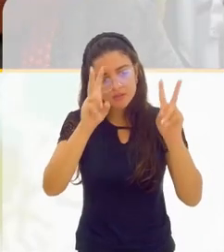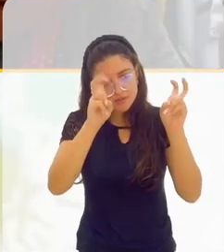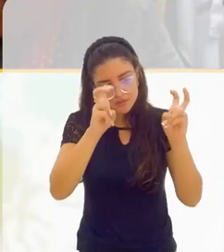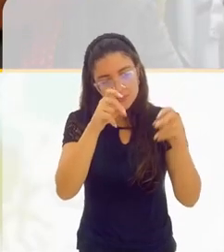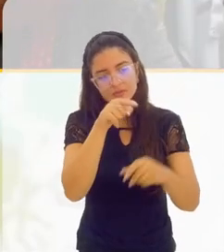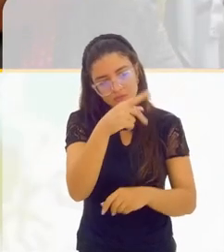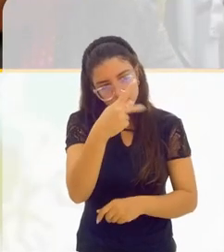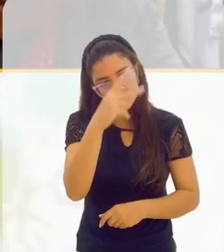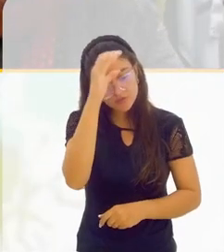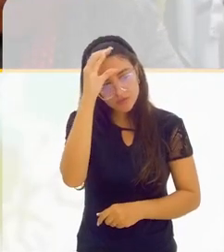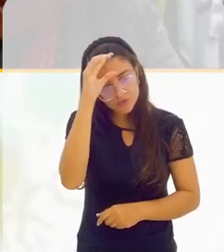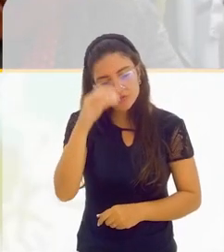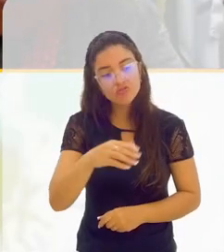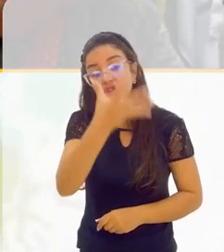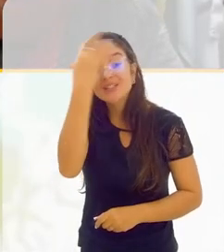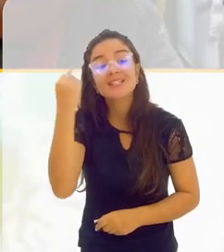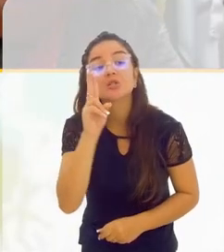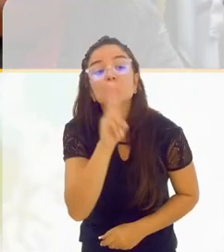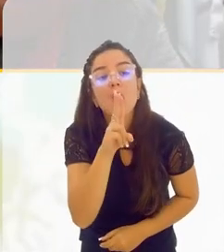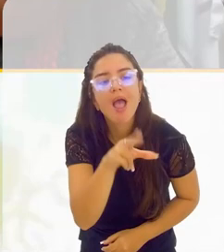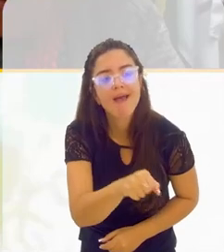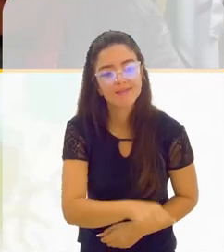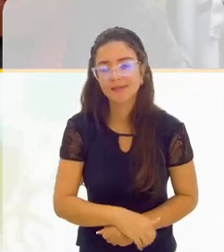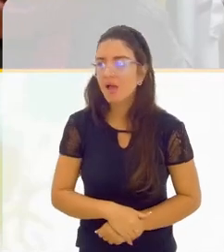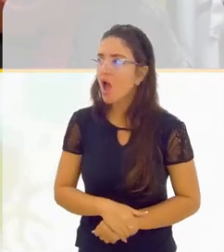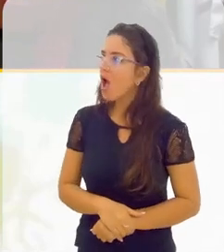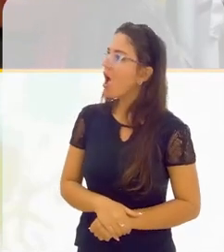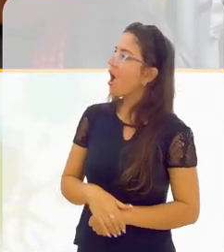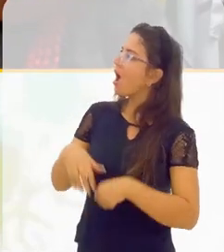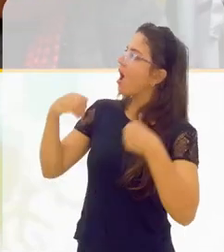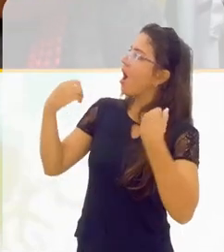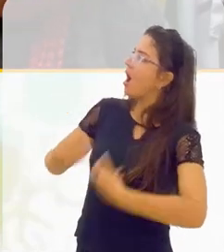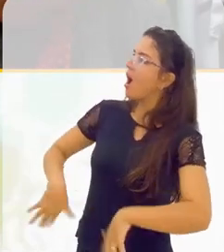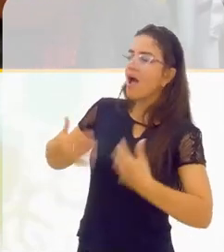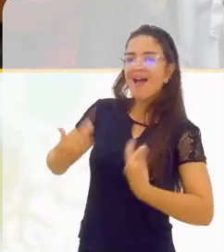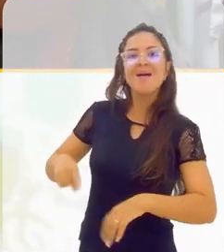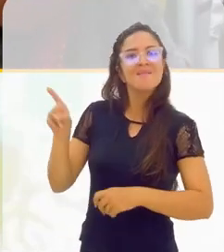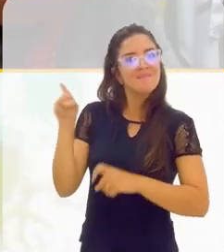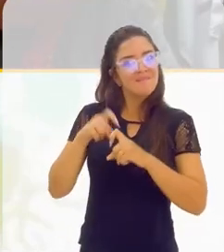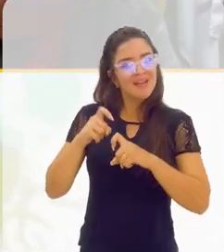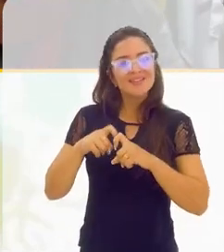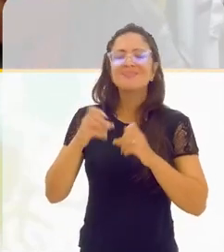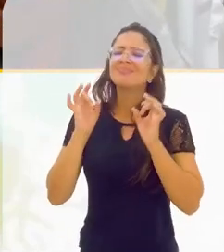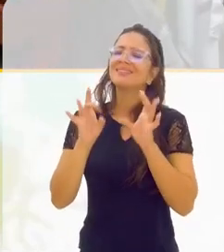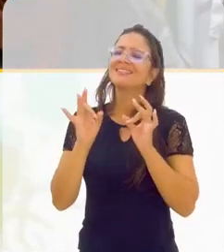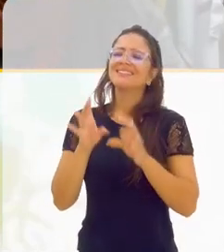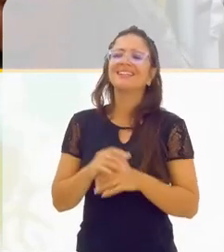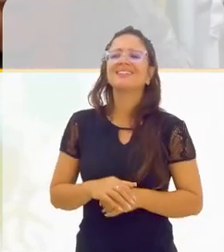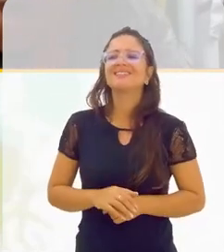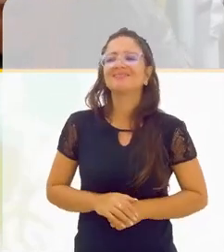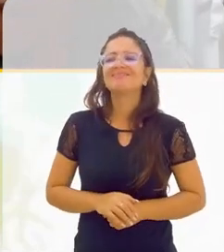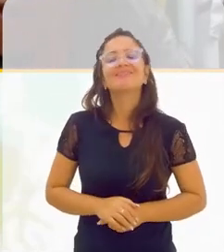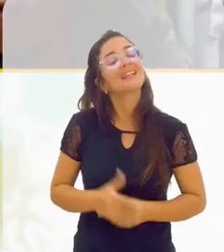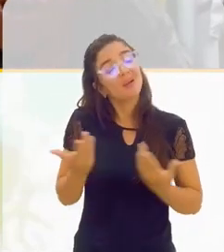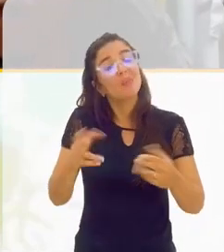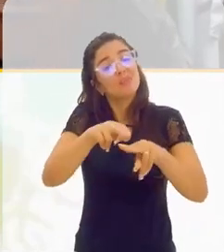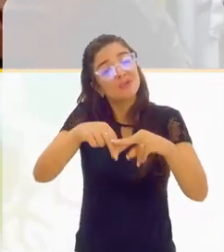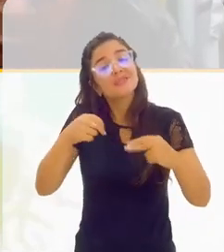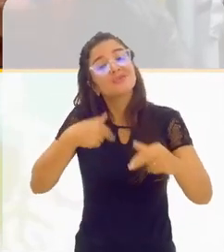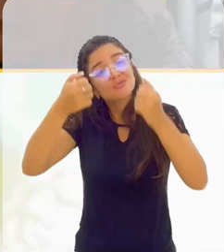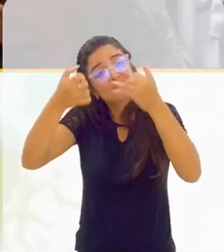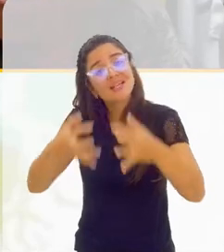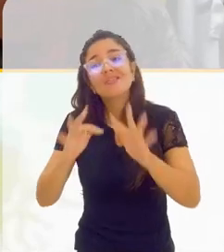então eu venho com a família iluminada graças a gente que eles estão todos aqui perto de mim a vida inteira